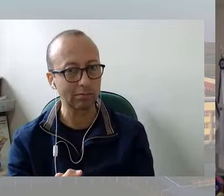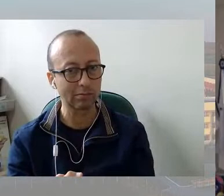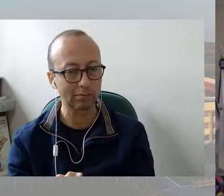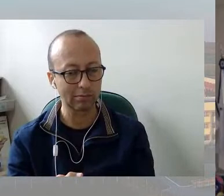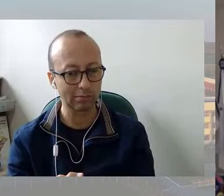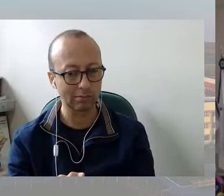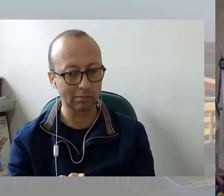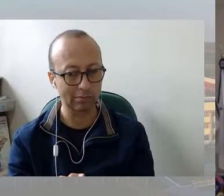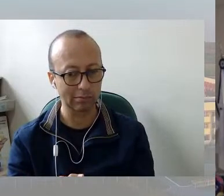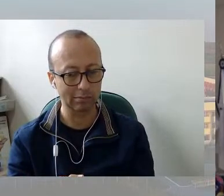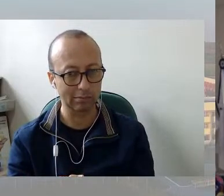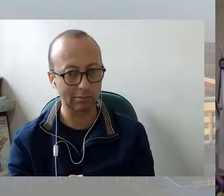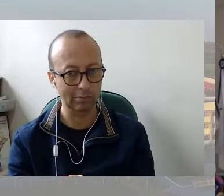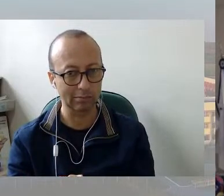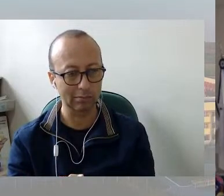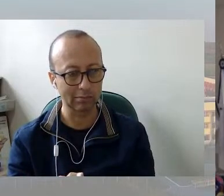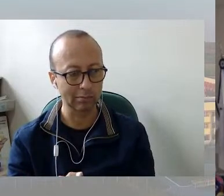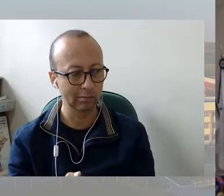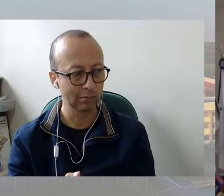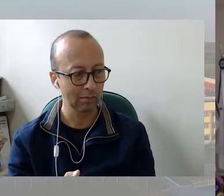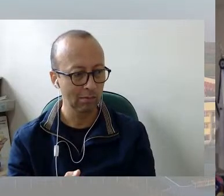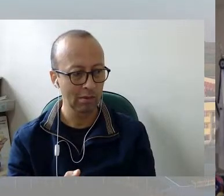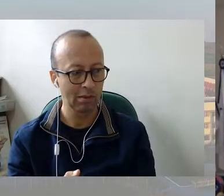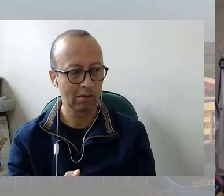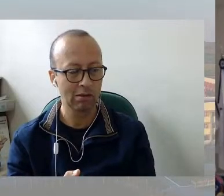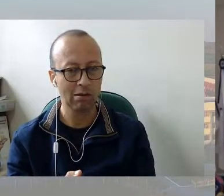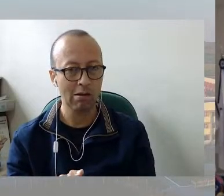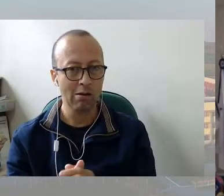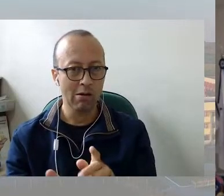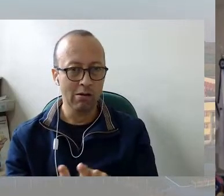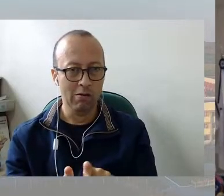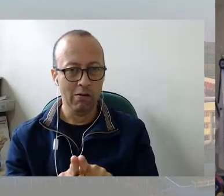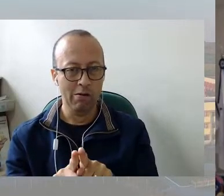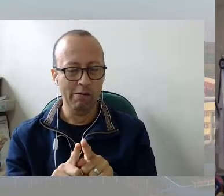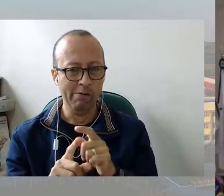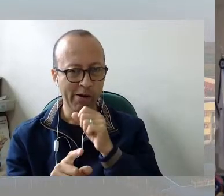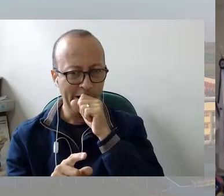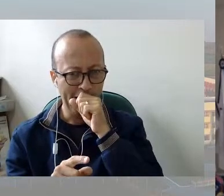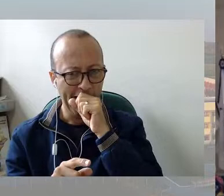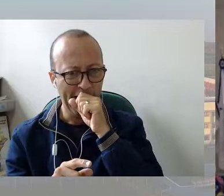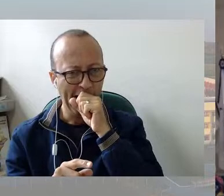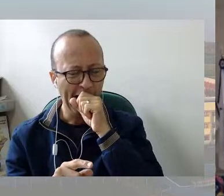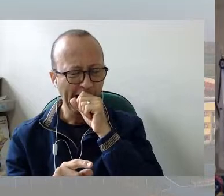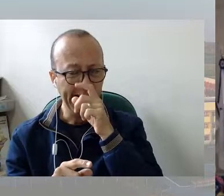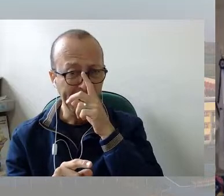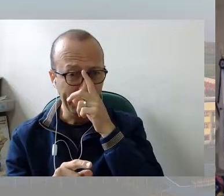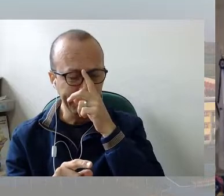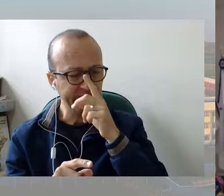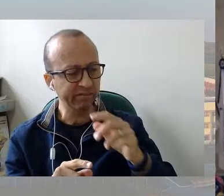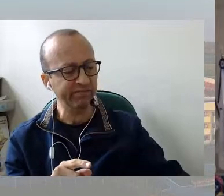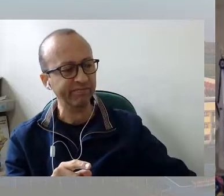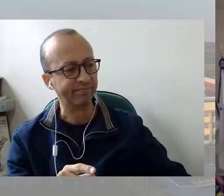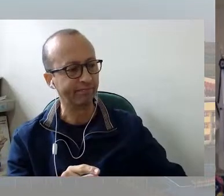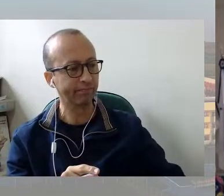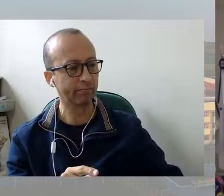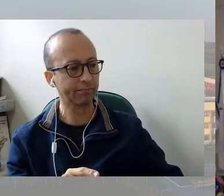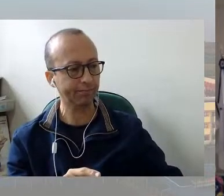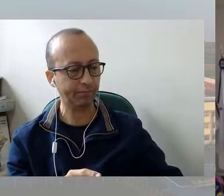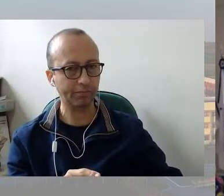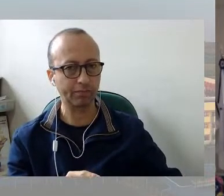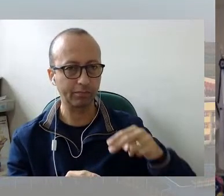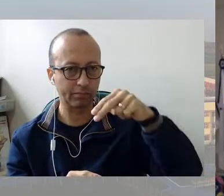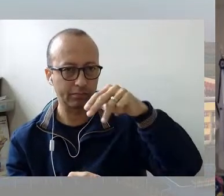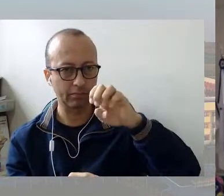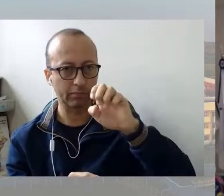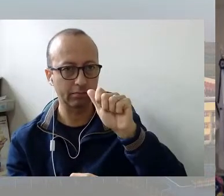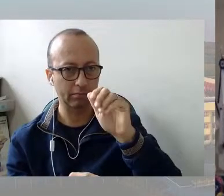A outra questão, eu acho que nós temos que ter cuidado, e aí eu quero parabenizar aqui, de fato, o belo trabalho que os NEAB vem fazendo, que a DAP vem